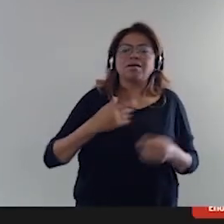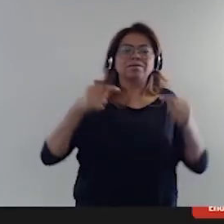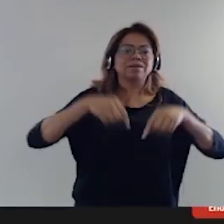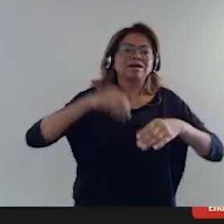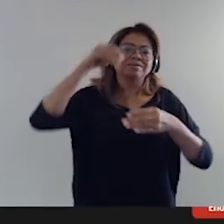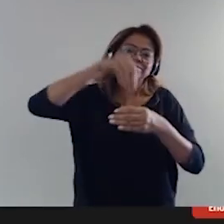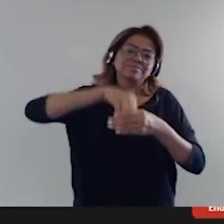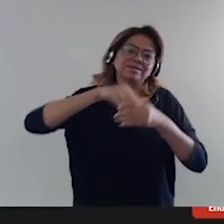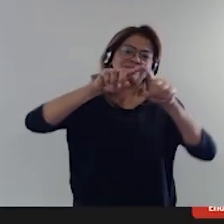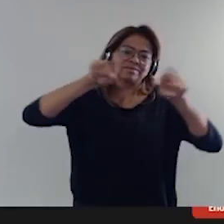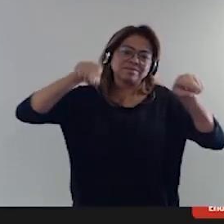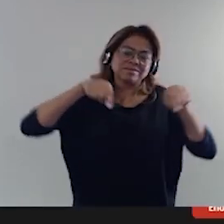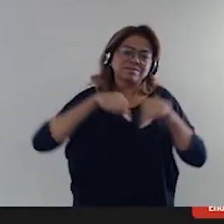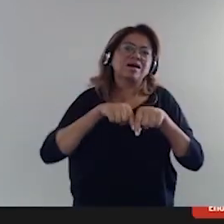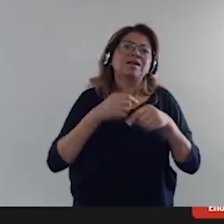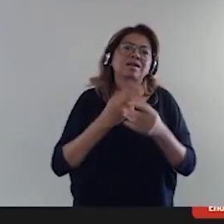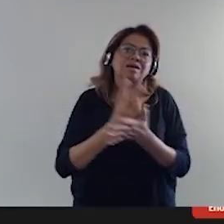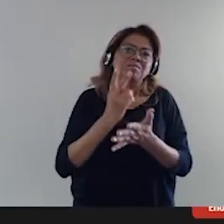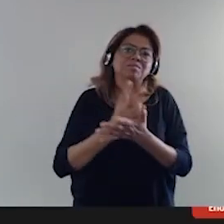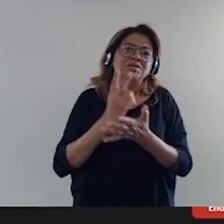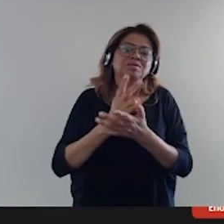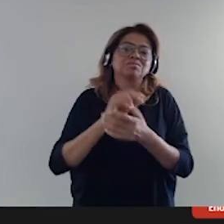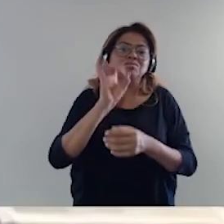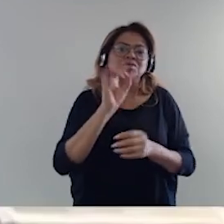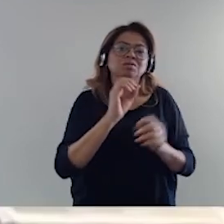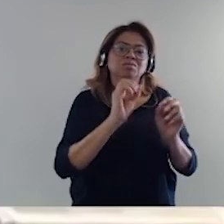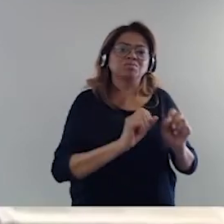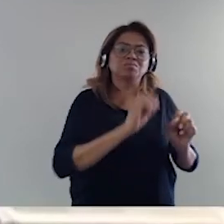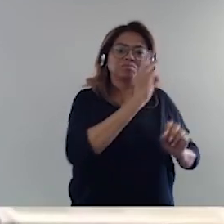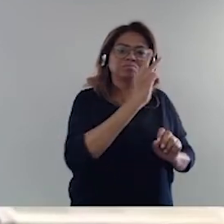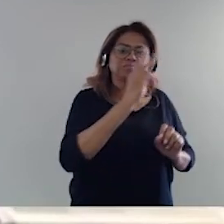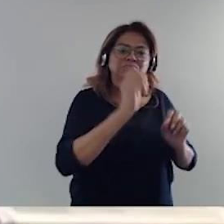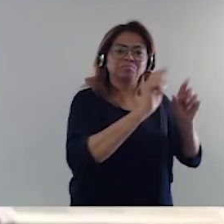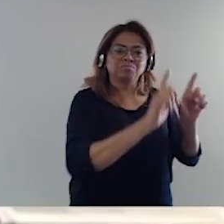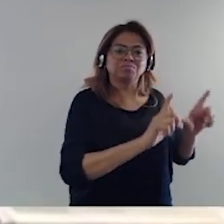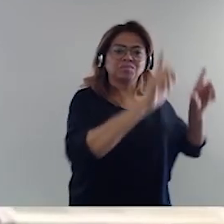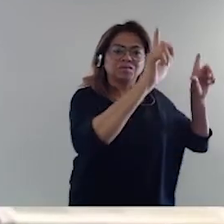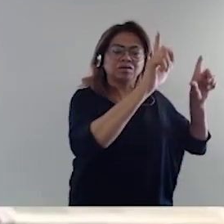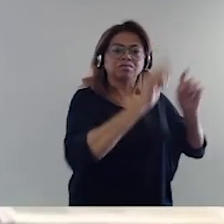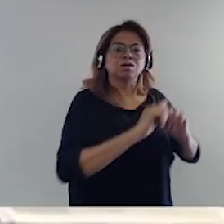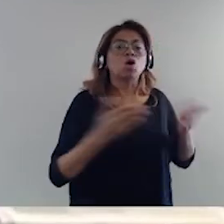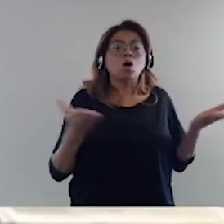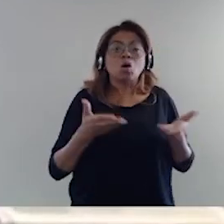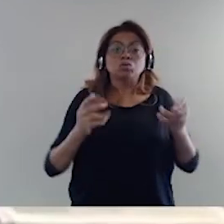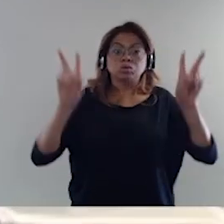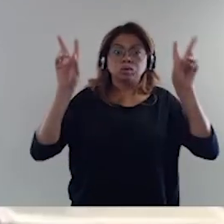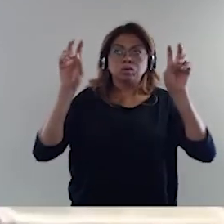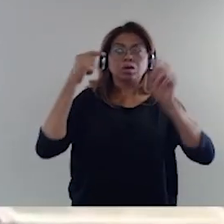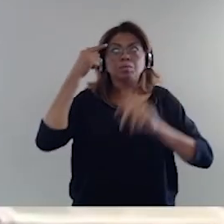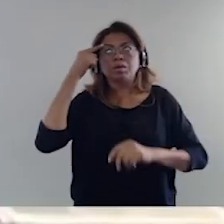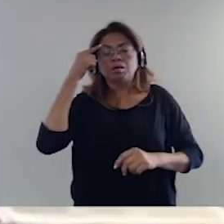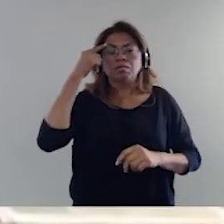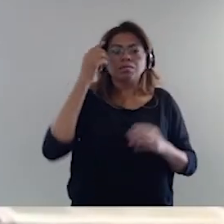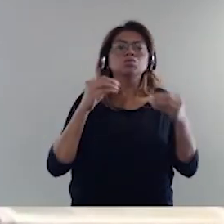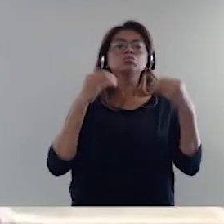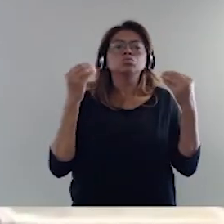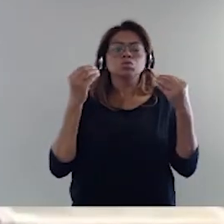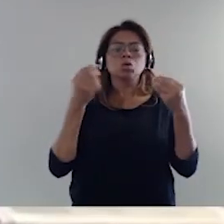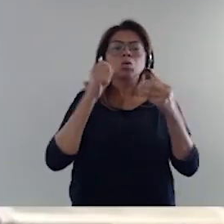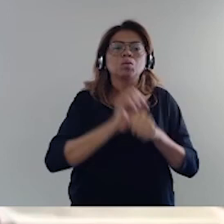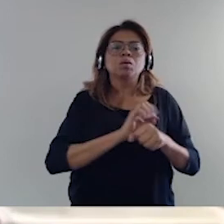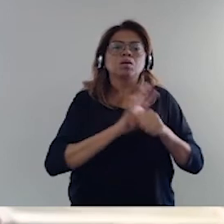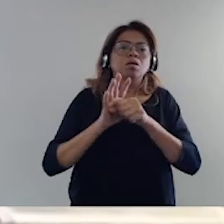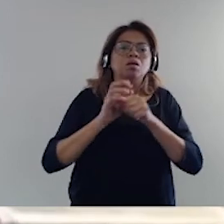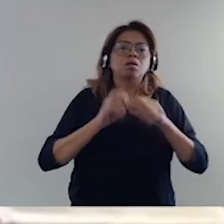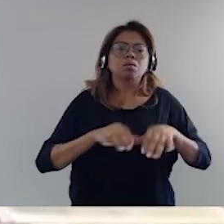nela, reunido, ainda que virtualmente, nesse momento. Pois o nosso tema são reflexões sobre a